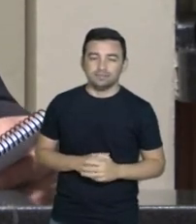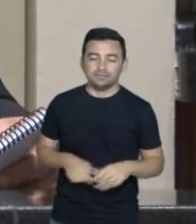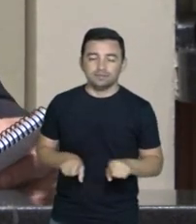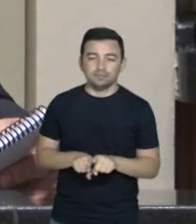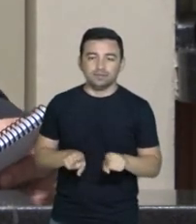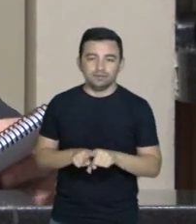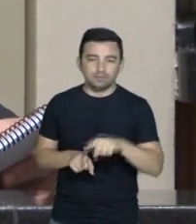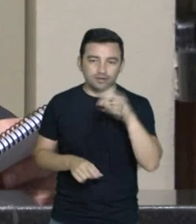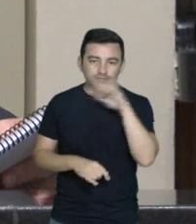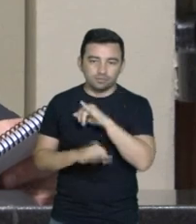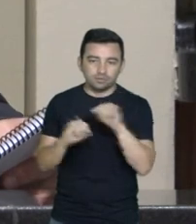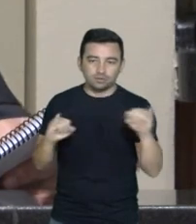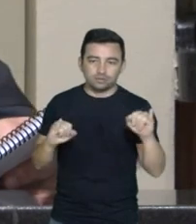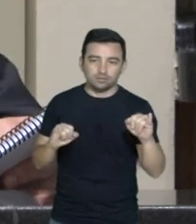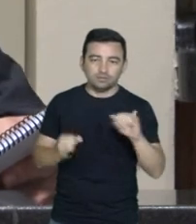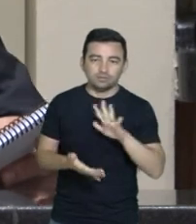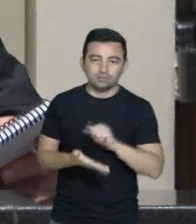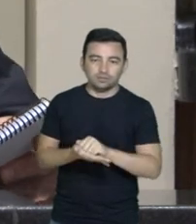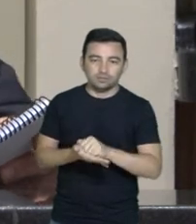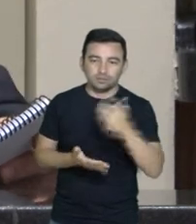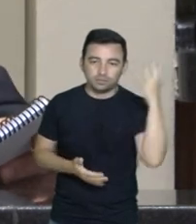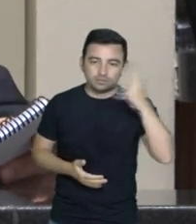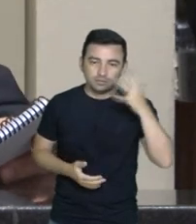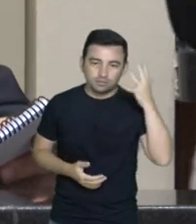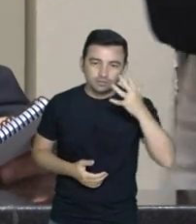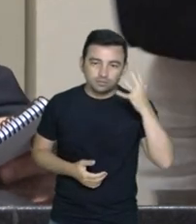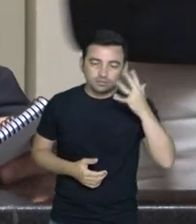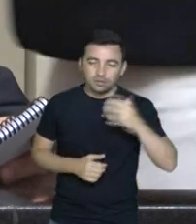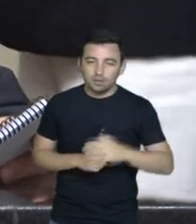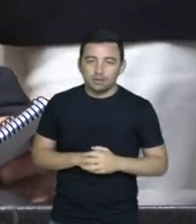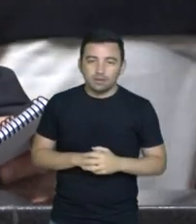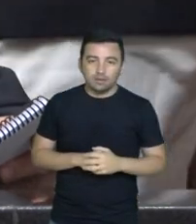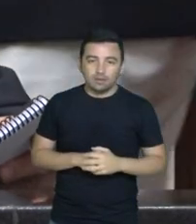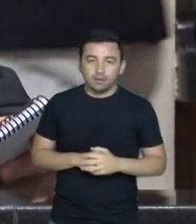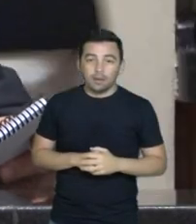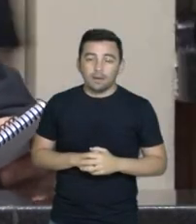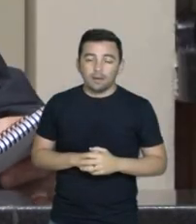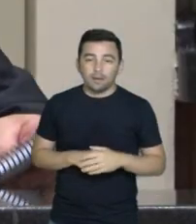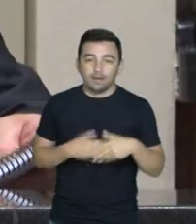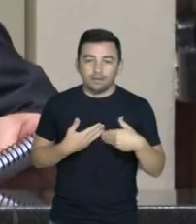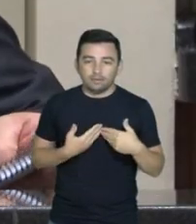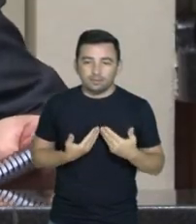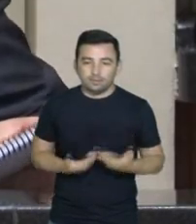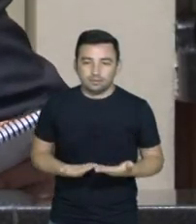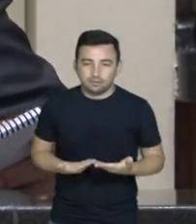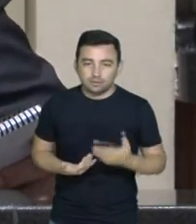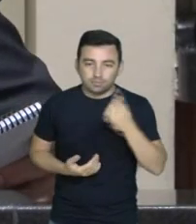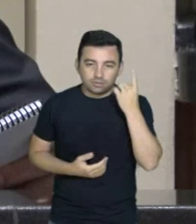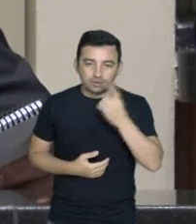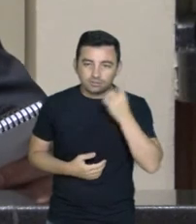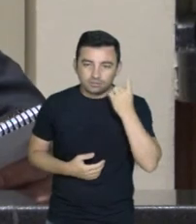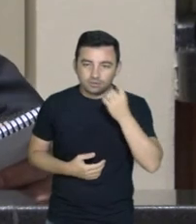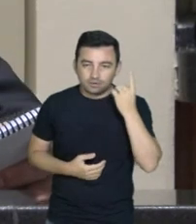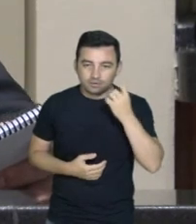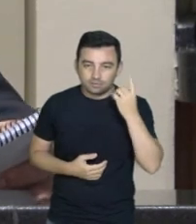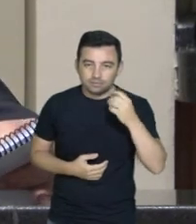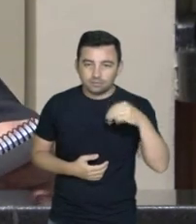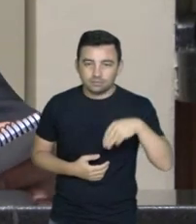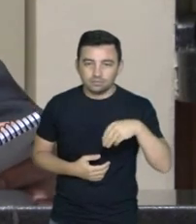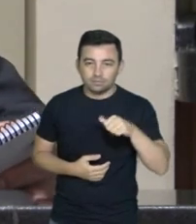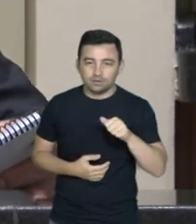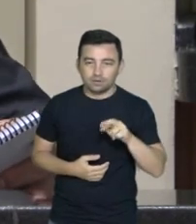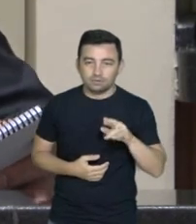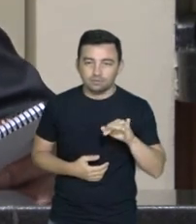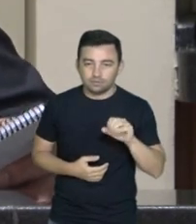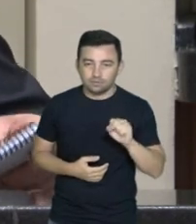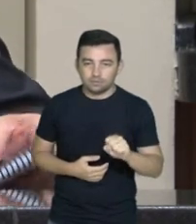comunicações inscritos para falar Deputado Marcos da Rosa vossa excelência que fará